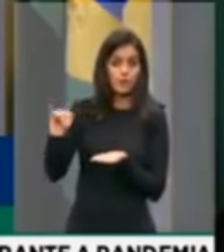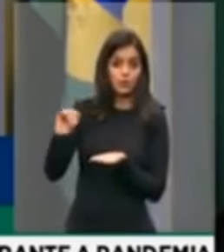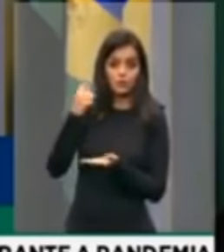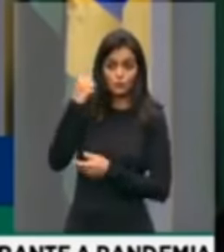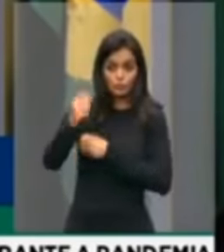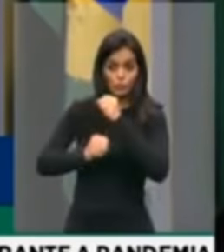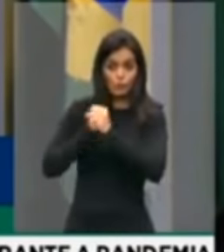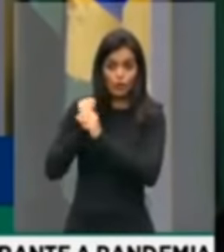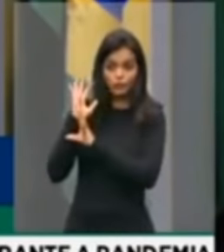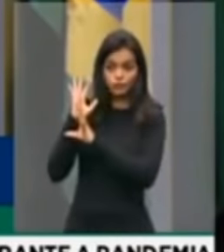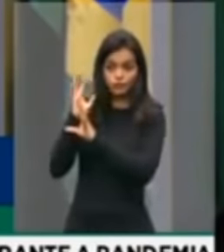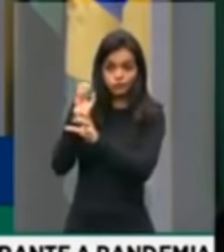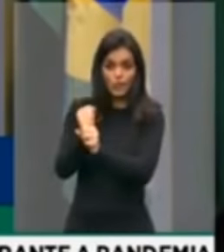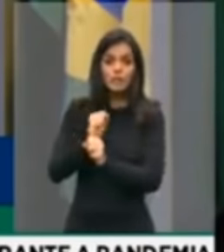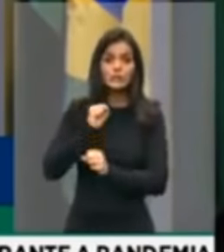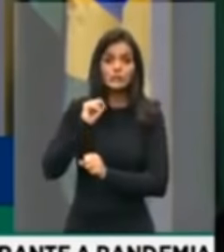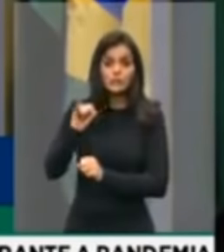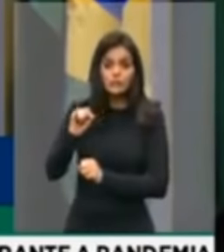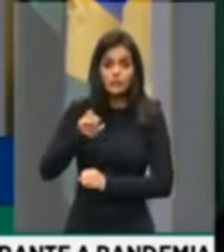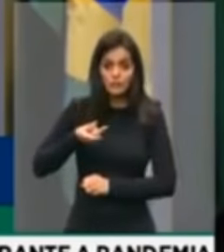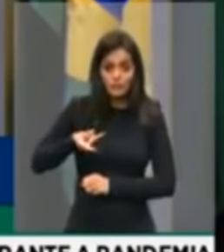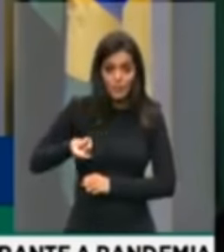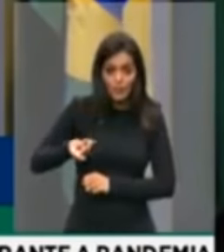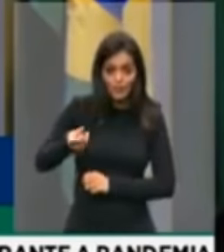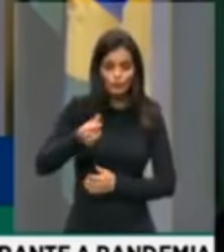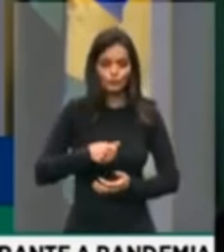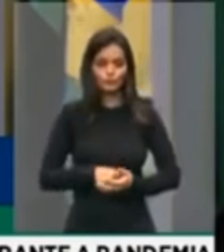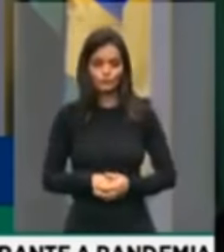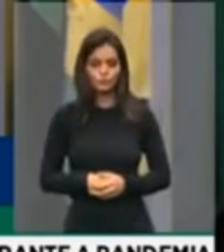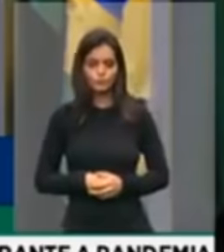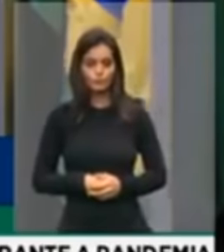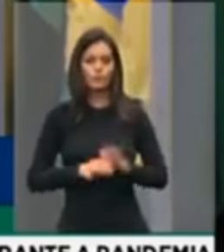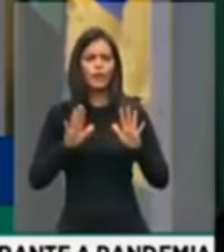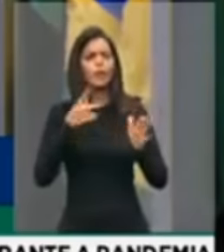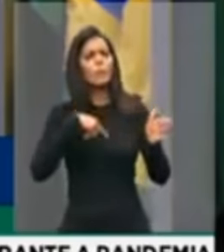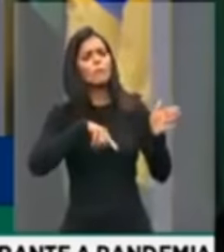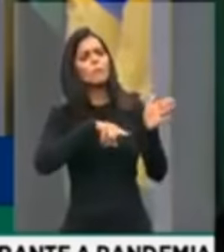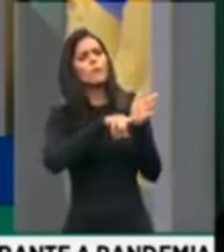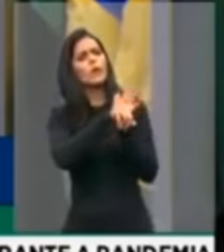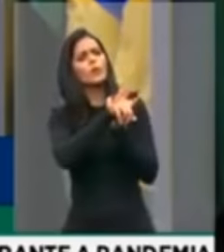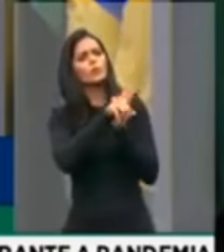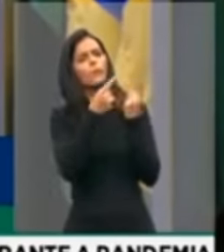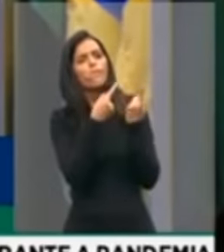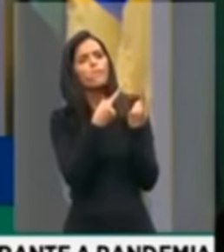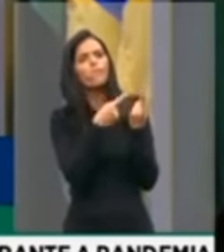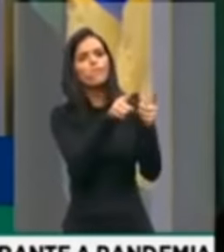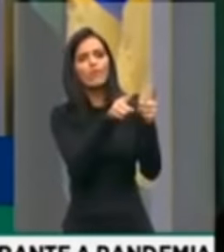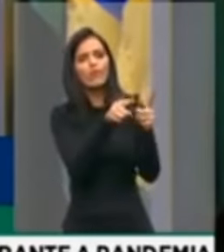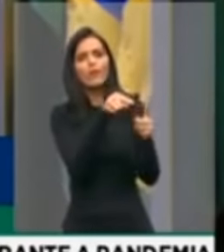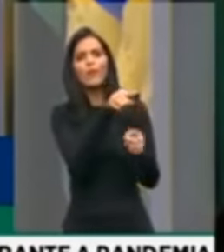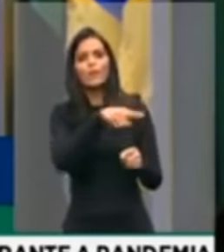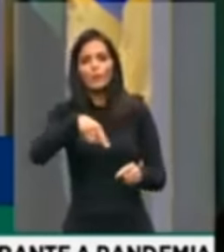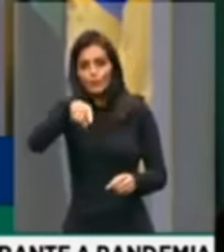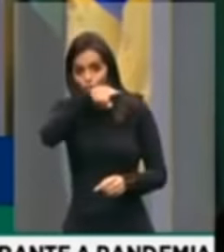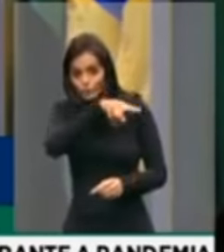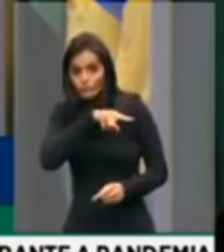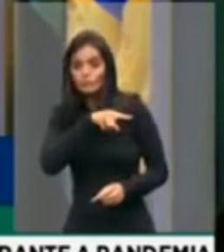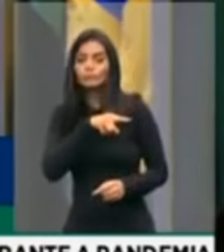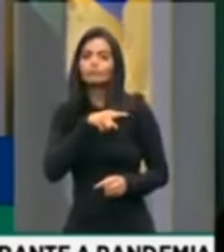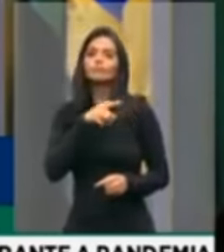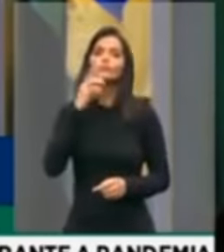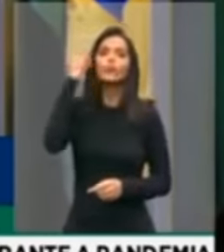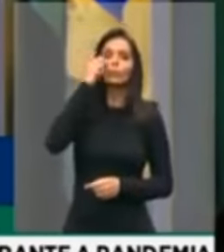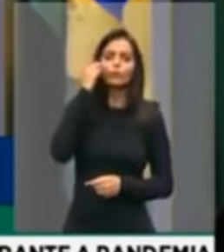ao ano caso fosse tornado permanente oi e eu pergunto e faço uma provocação ao parlamento